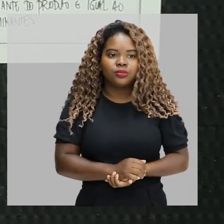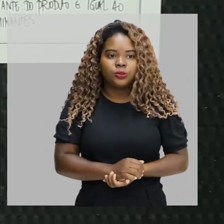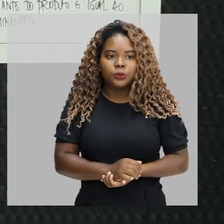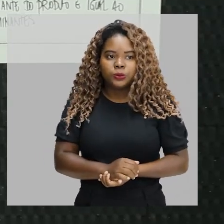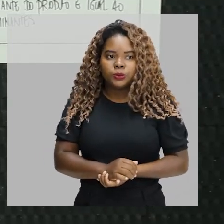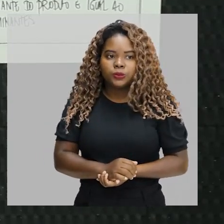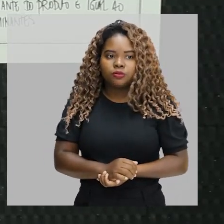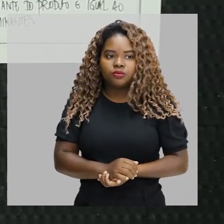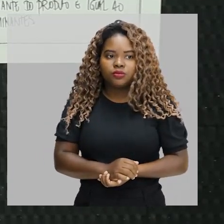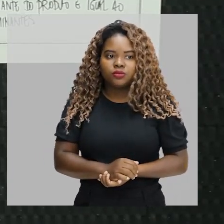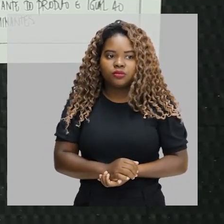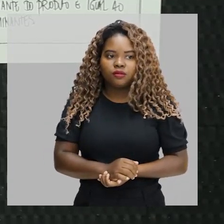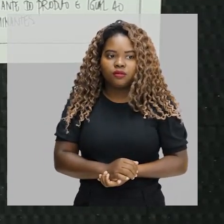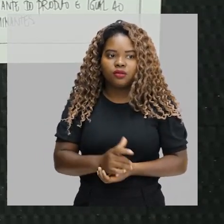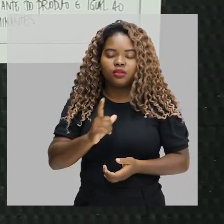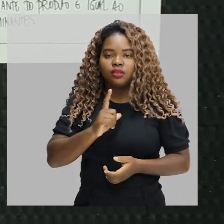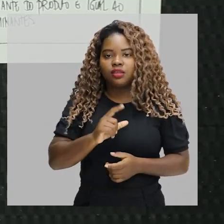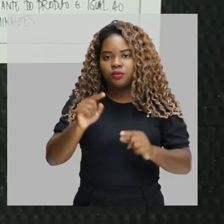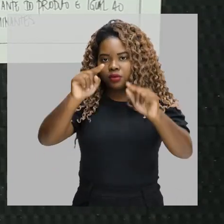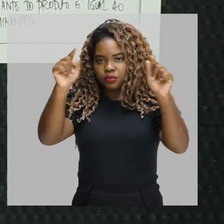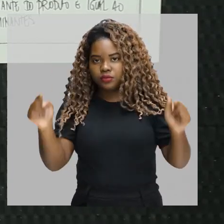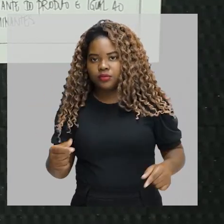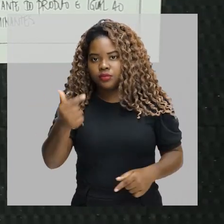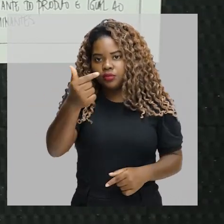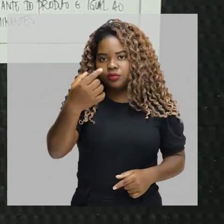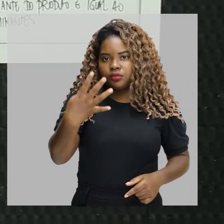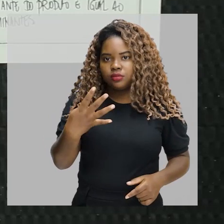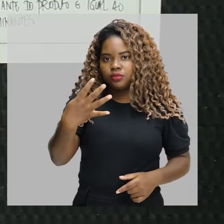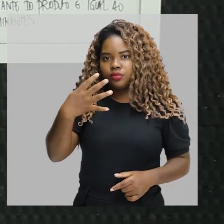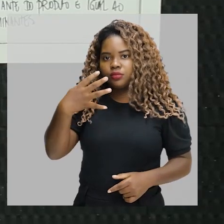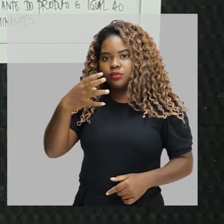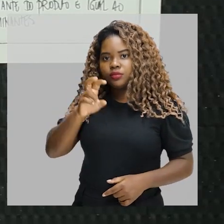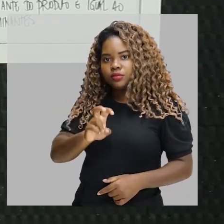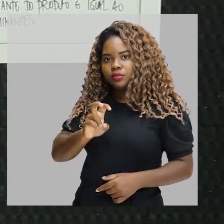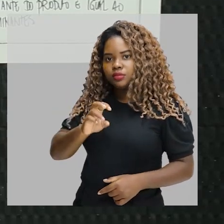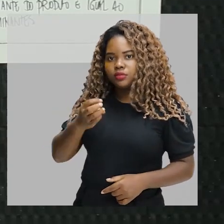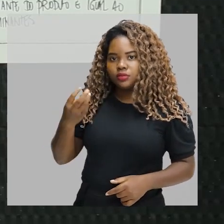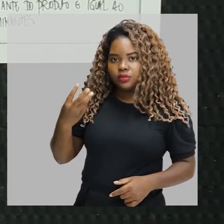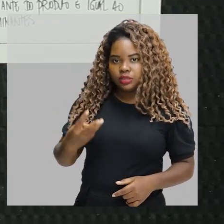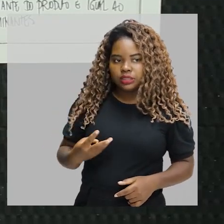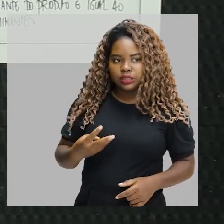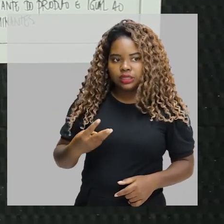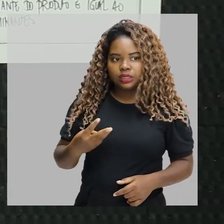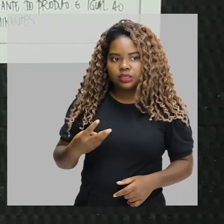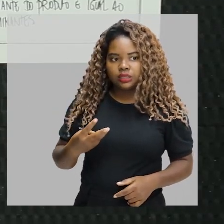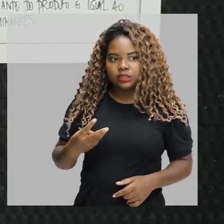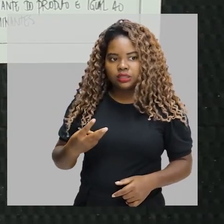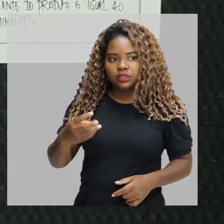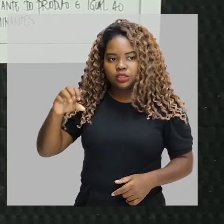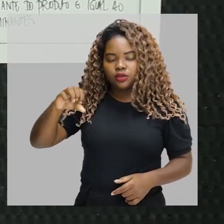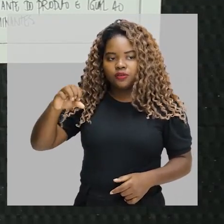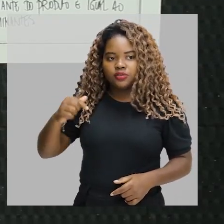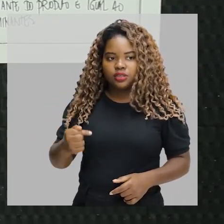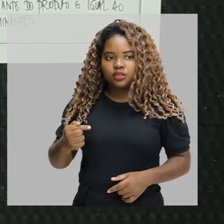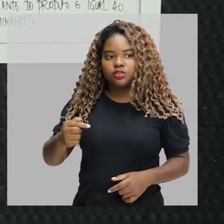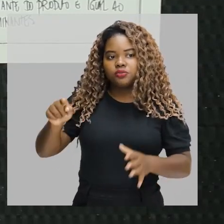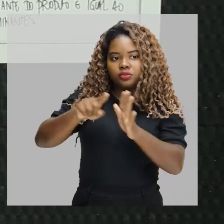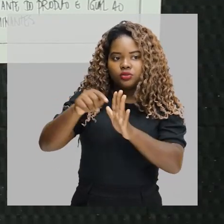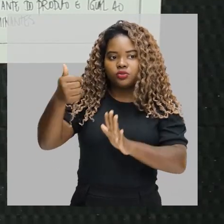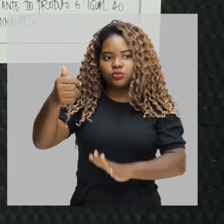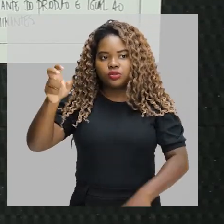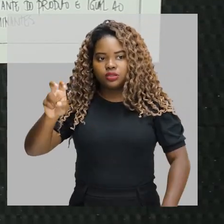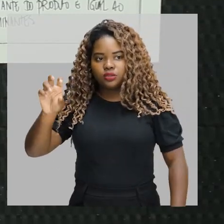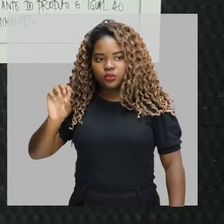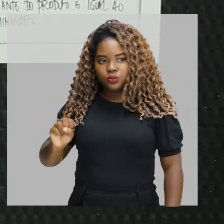2, 4, 5, 3, 9 e 7. Menos 1, 5 e